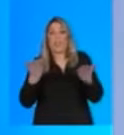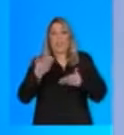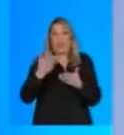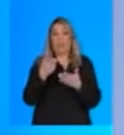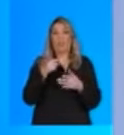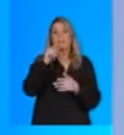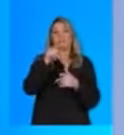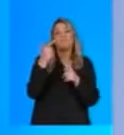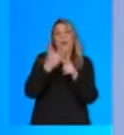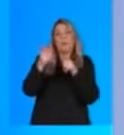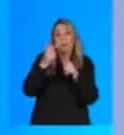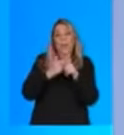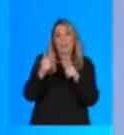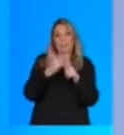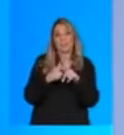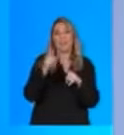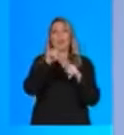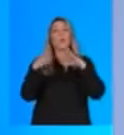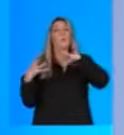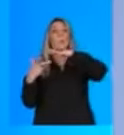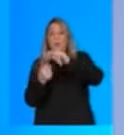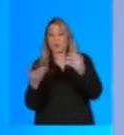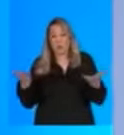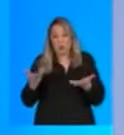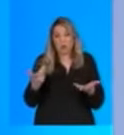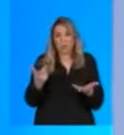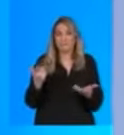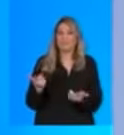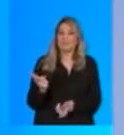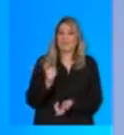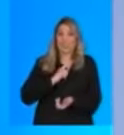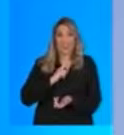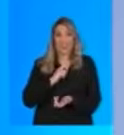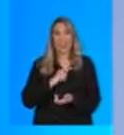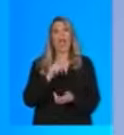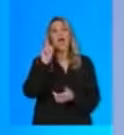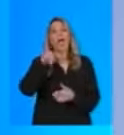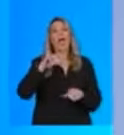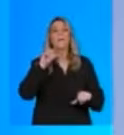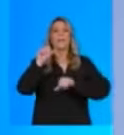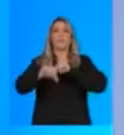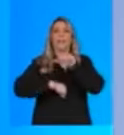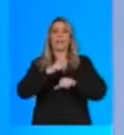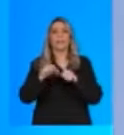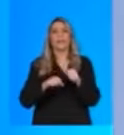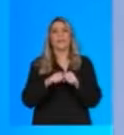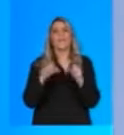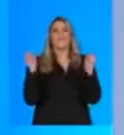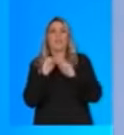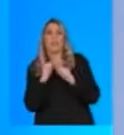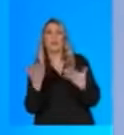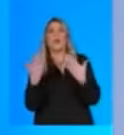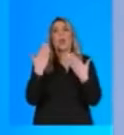problemas que o mundo enfrenta nesse momento são as mudanças climáticas as mudanças do clima